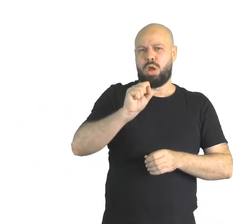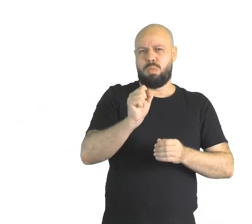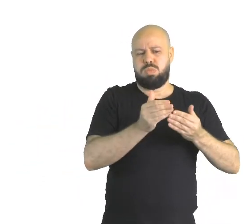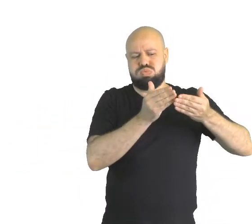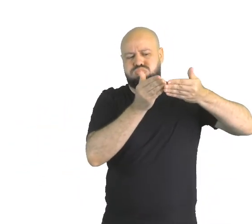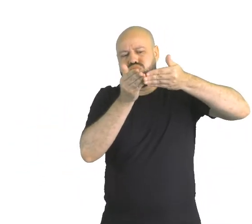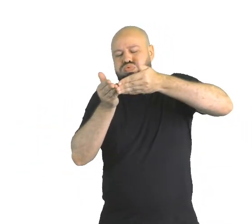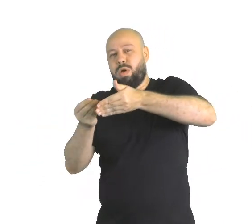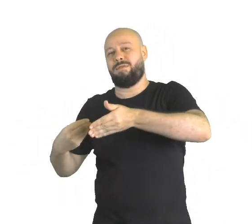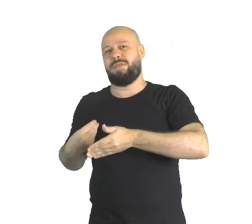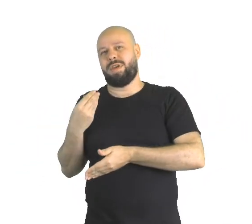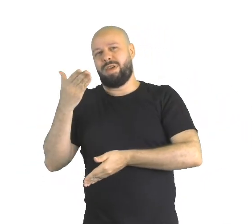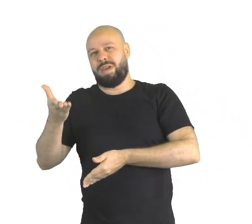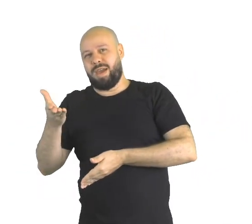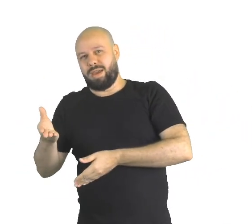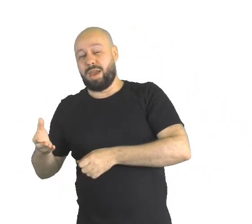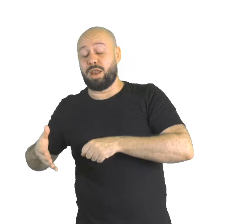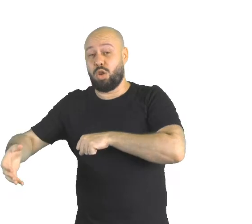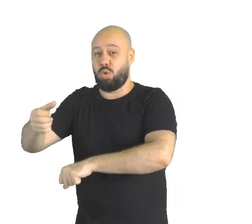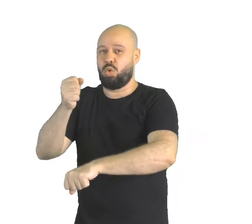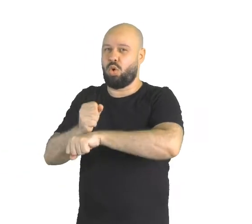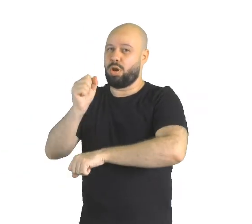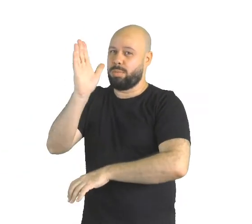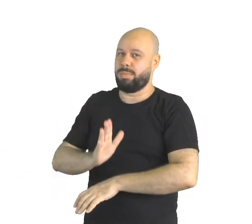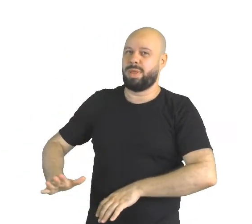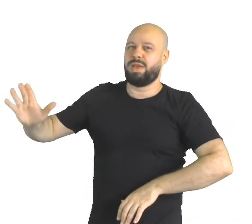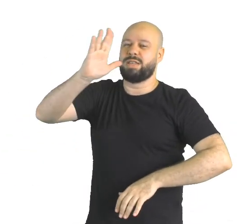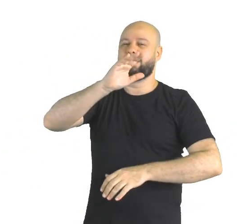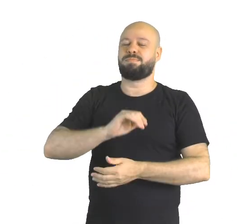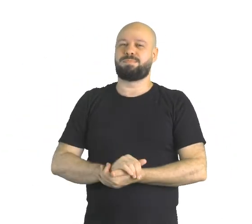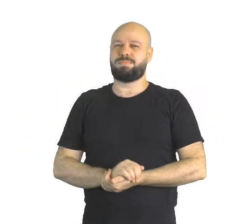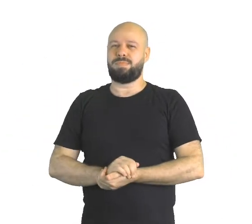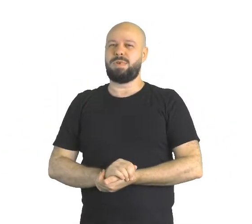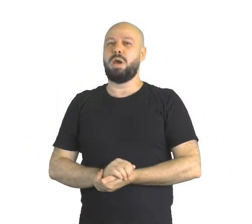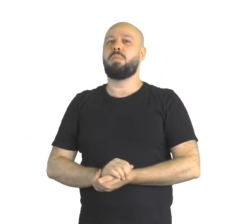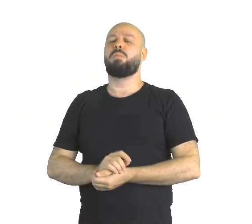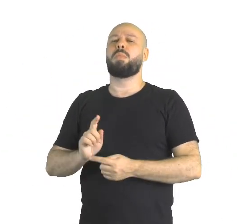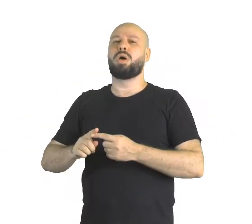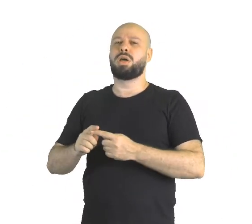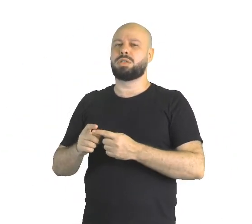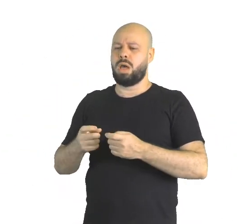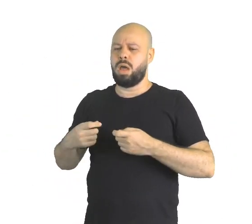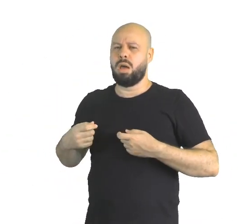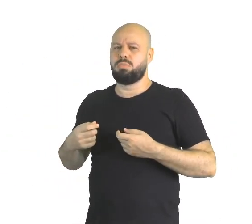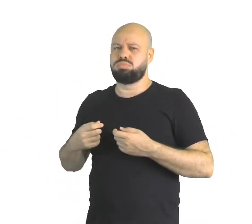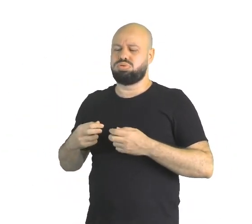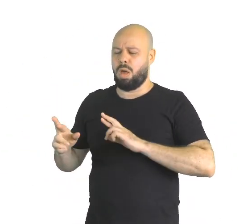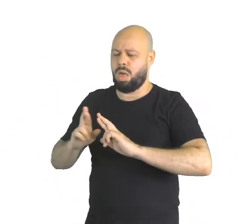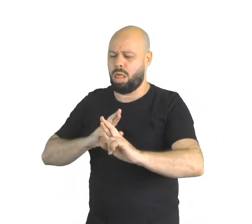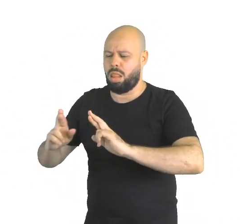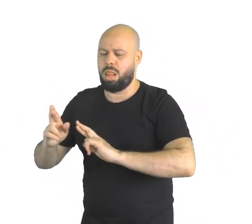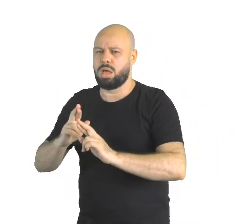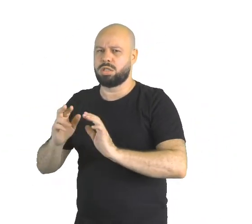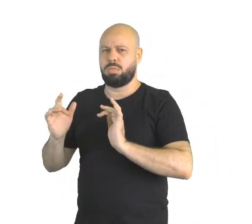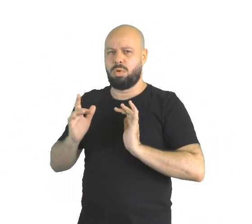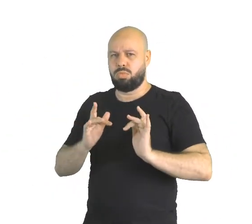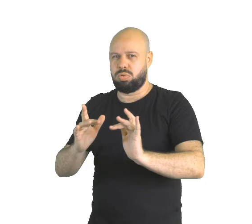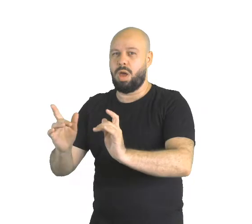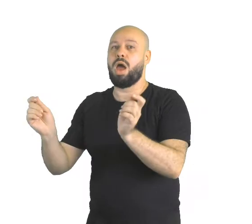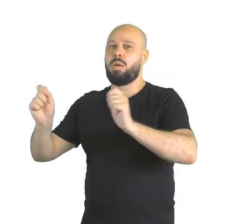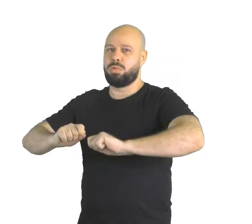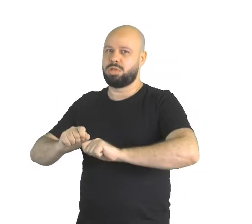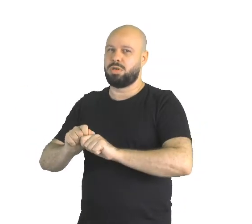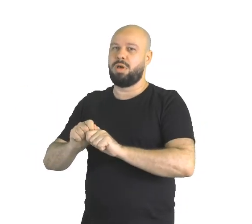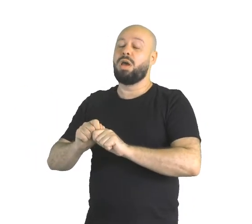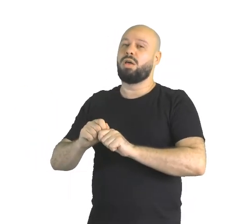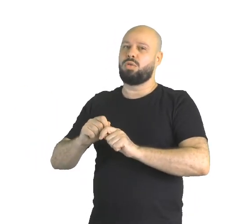virem morar na colônia, certo, aqui no Brasil, né, para que se relacionassem com os portugueses e assim viessem a